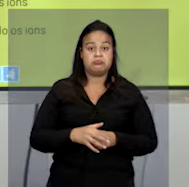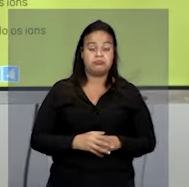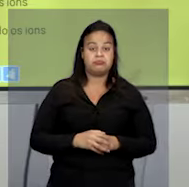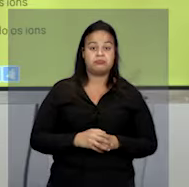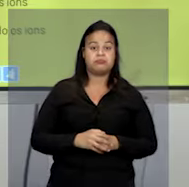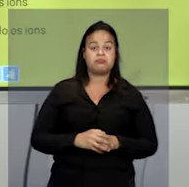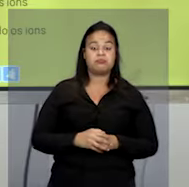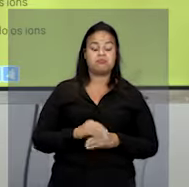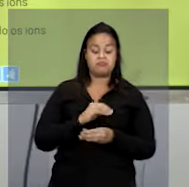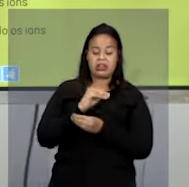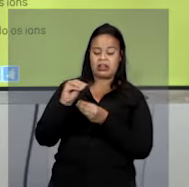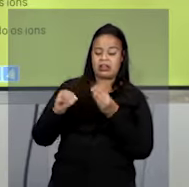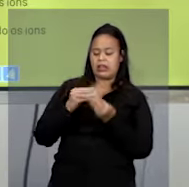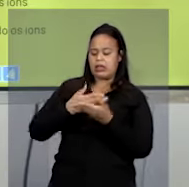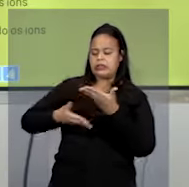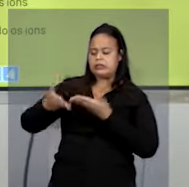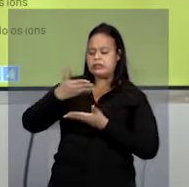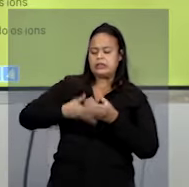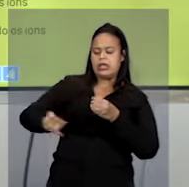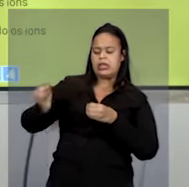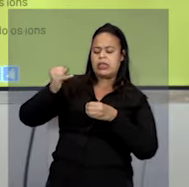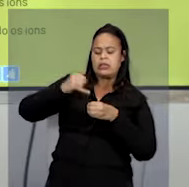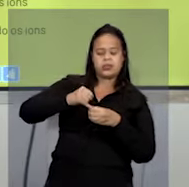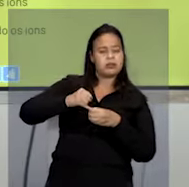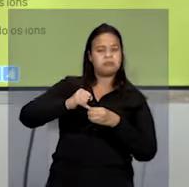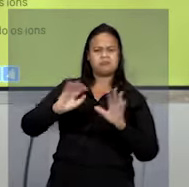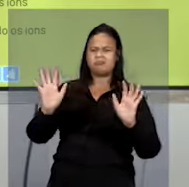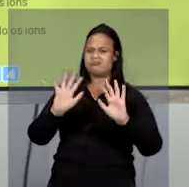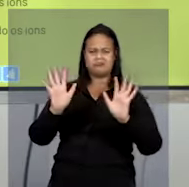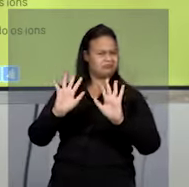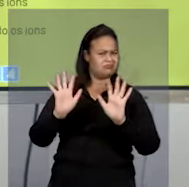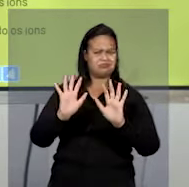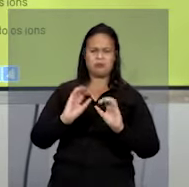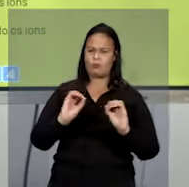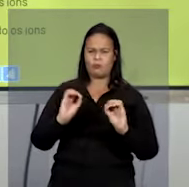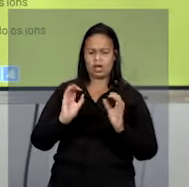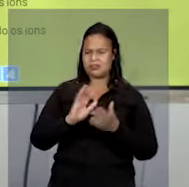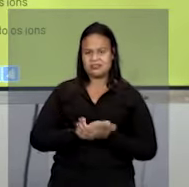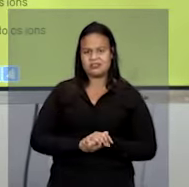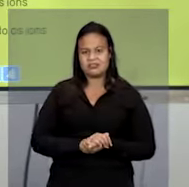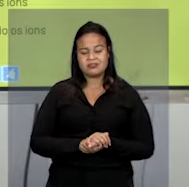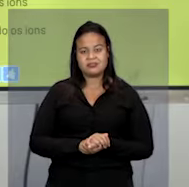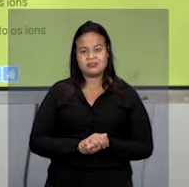que tenha interação com o íon. Nós não estamos falando de interação com o íon cálcio, né?